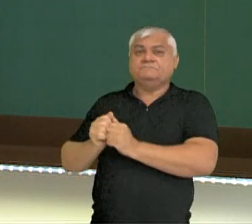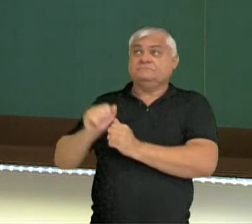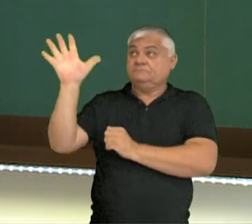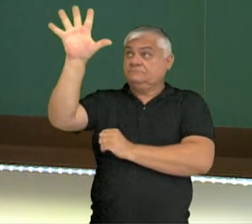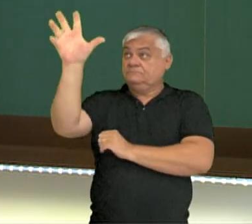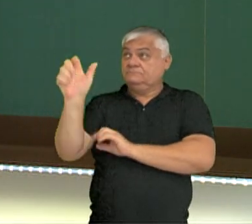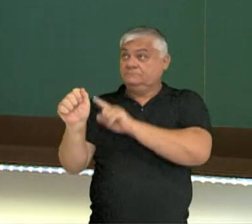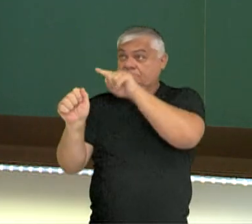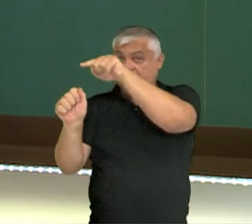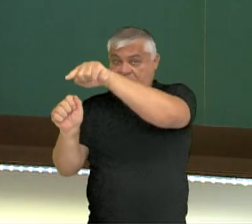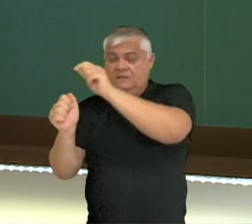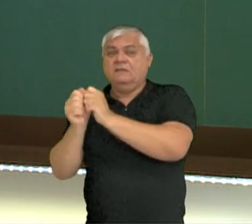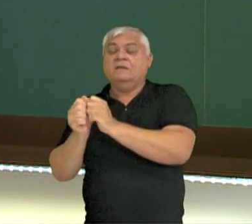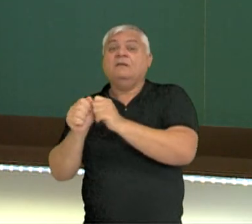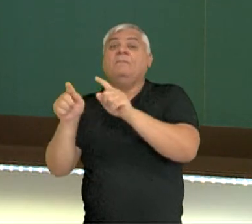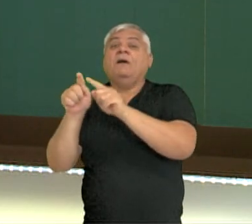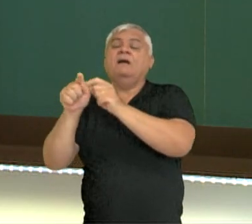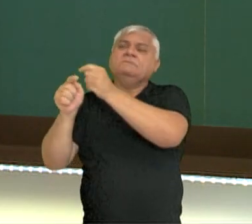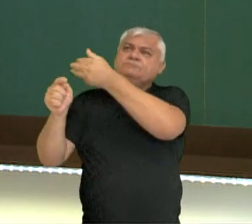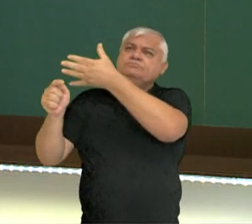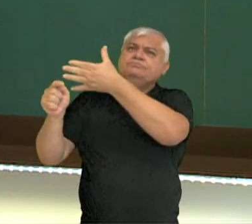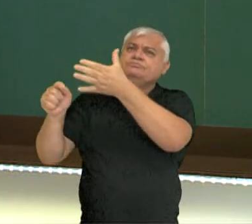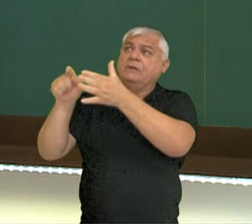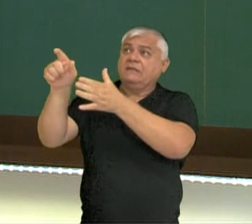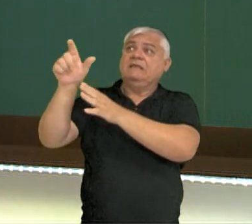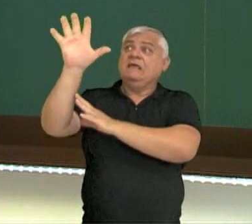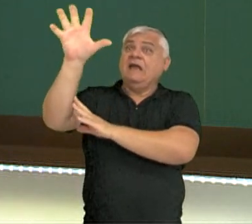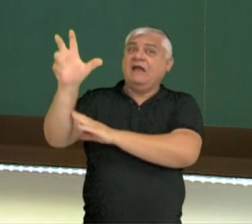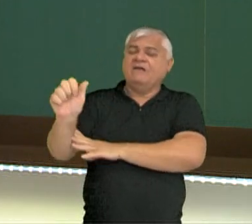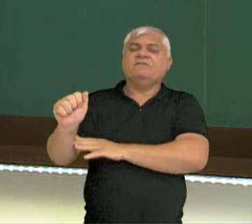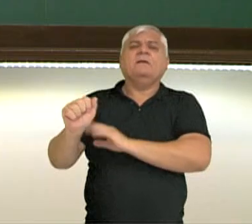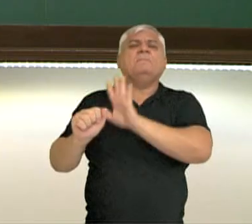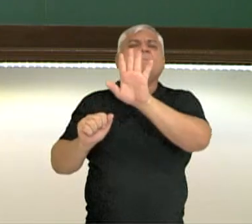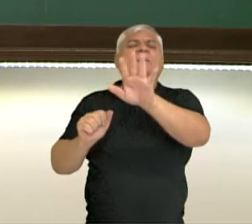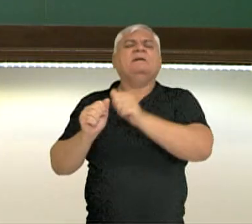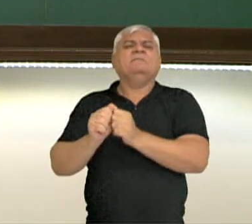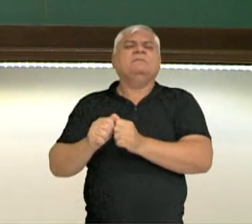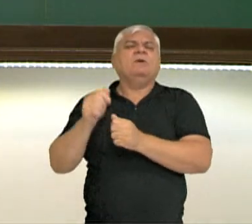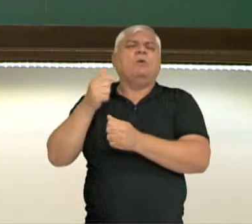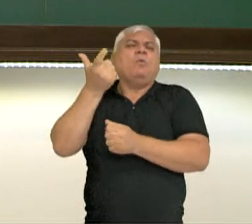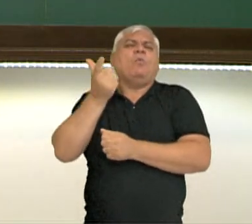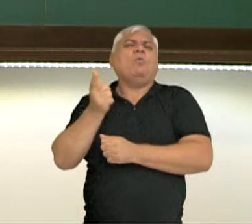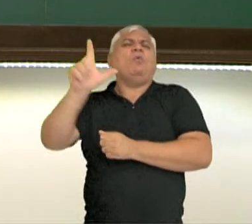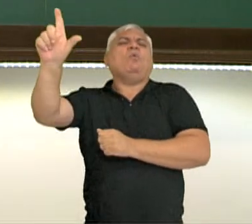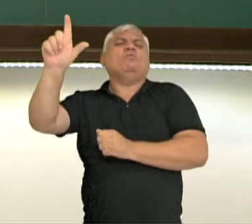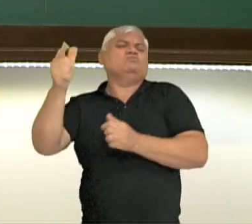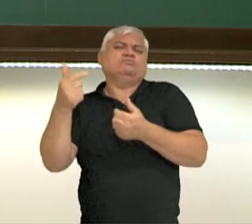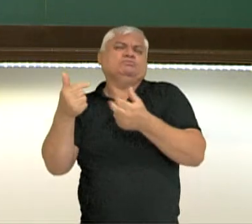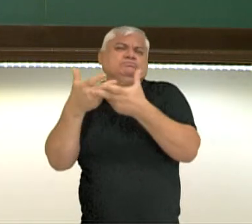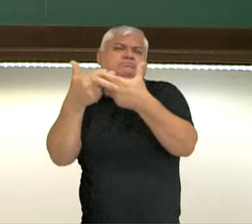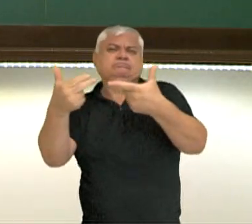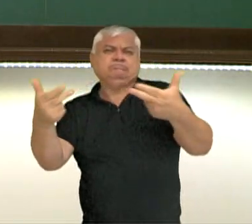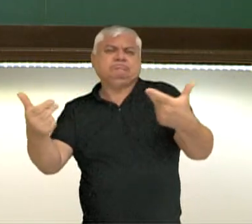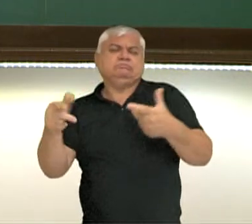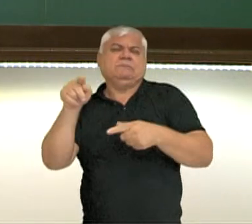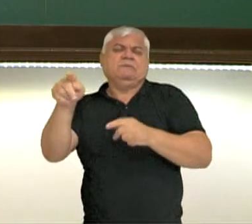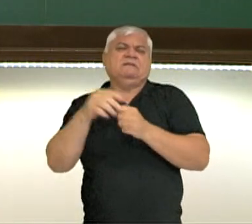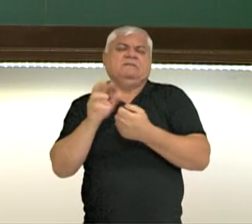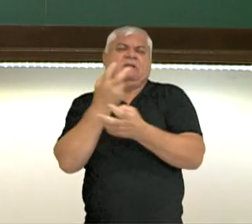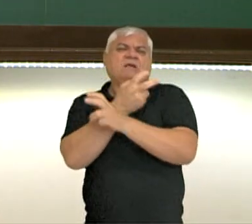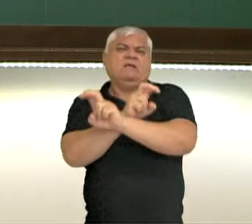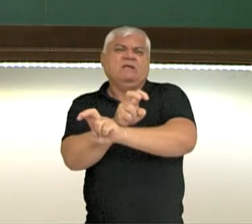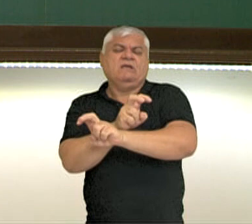espécie Homo sapiens, sapiens moderna surgiu na África. Se nós pegarmos outras espécies, por exemplo, o famoso esqueleto